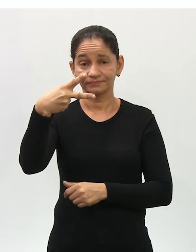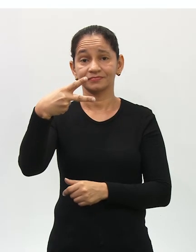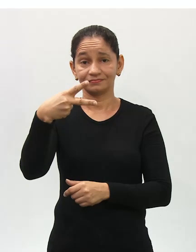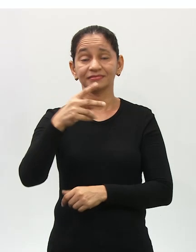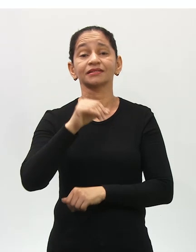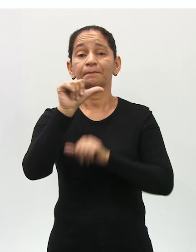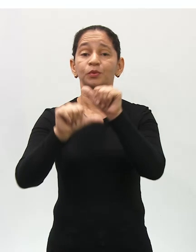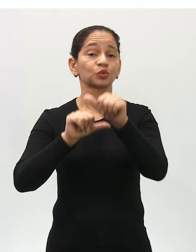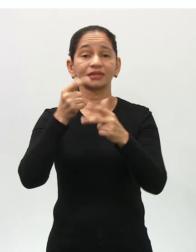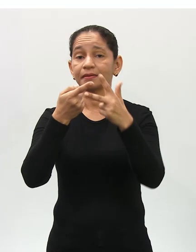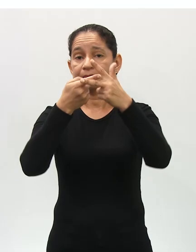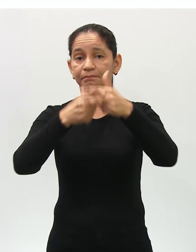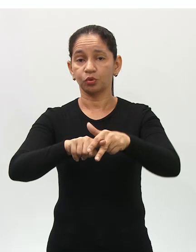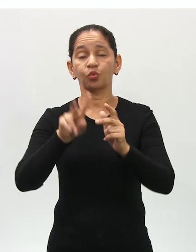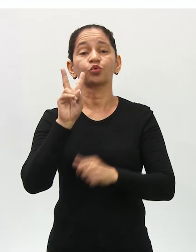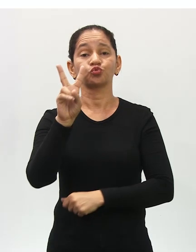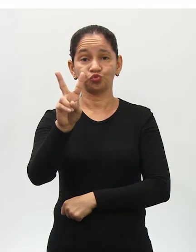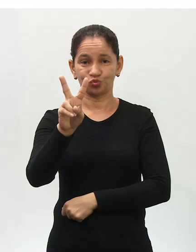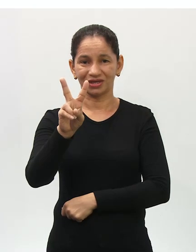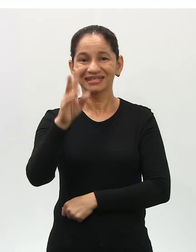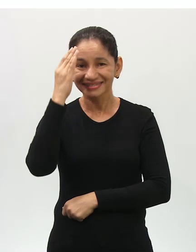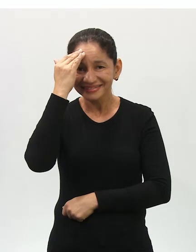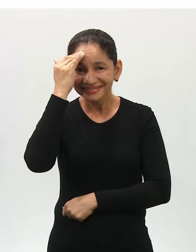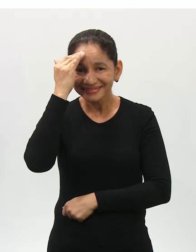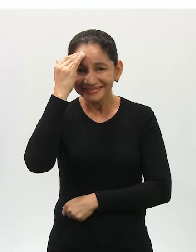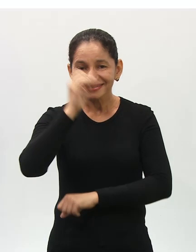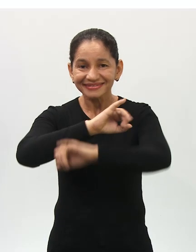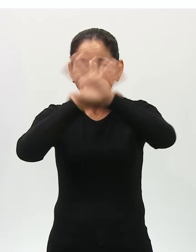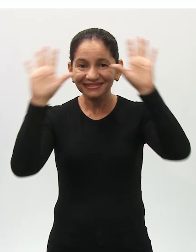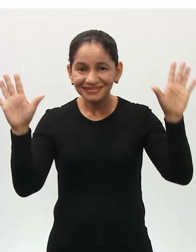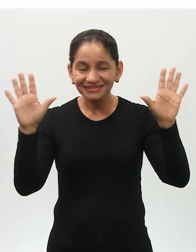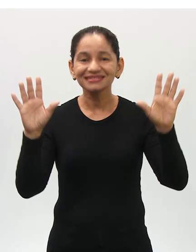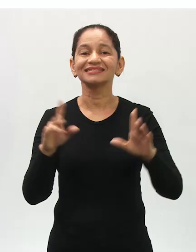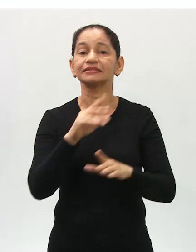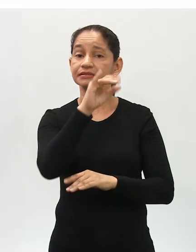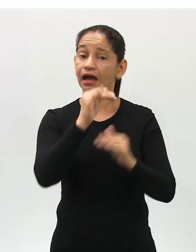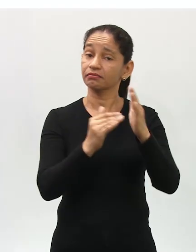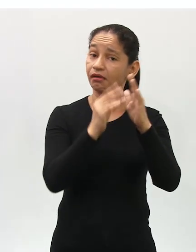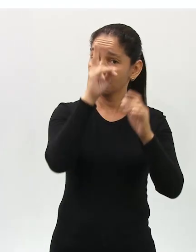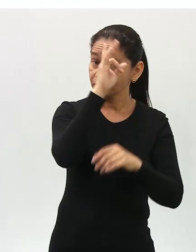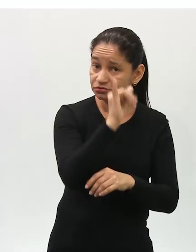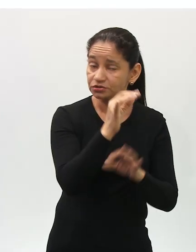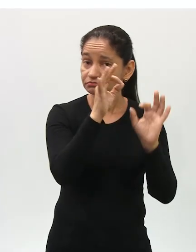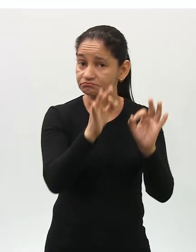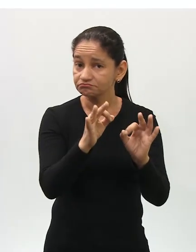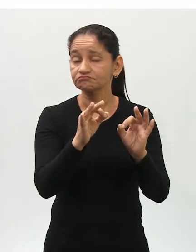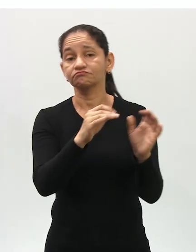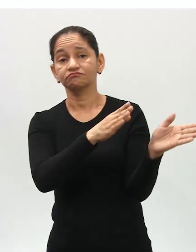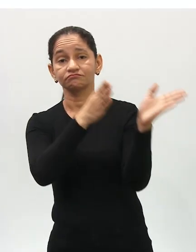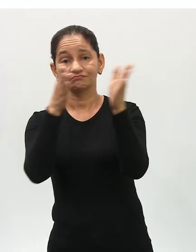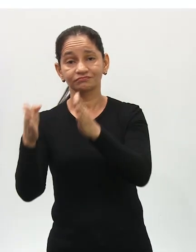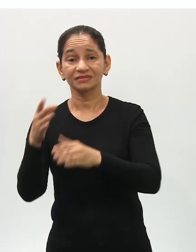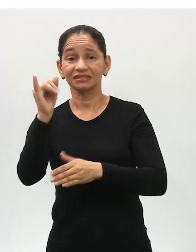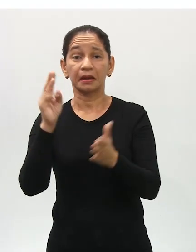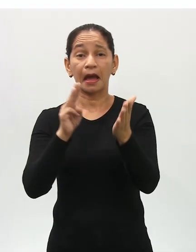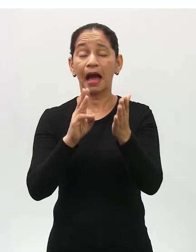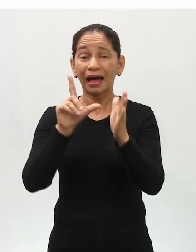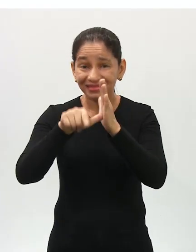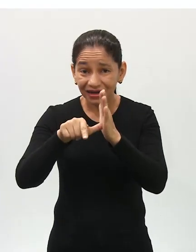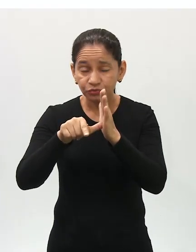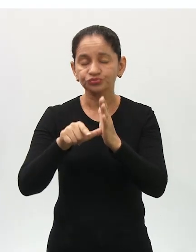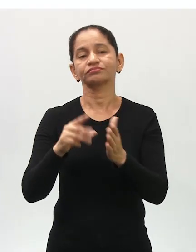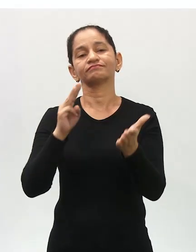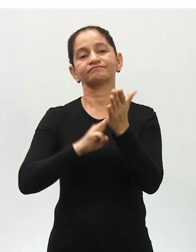Aí a identificação já vai vir com o número 2. Por exemplo, aqui o que eu falei, dá um exemplo. Então, uma receita,